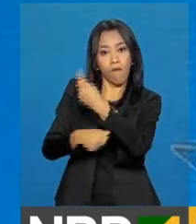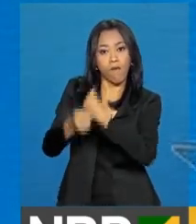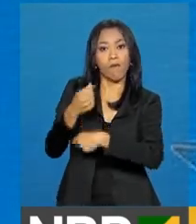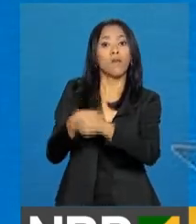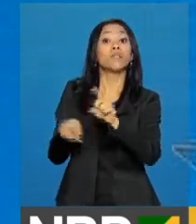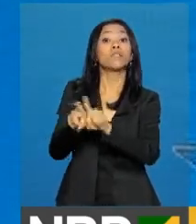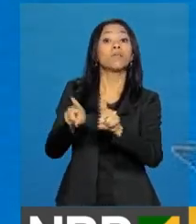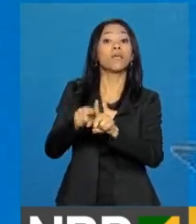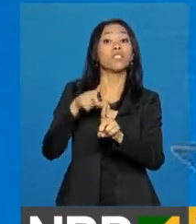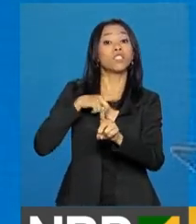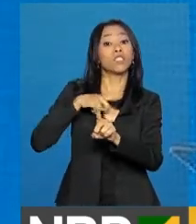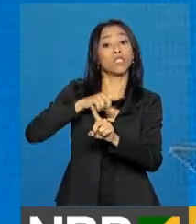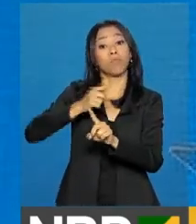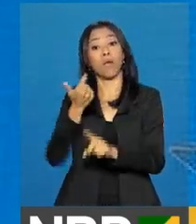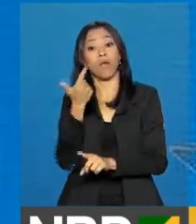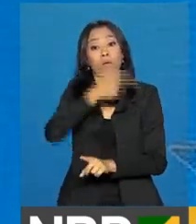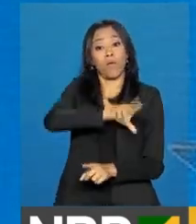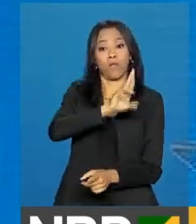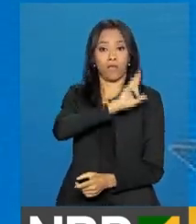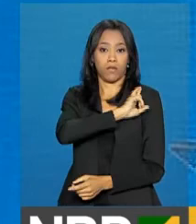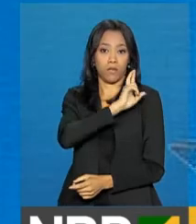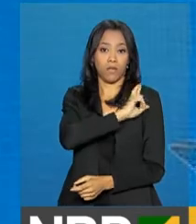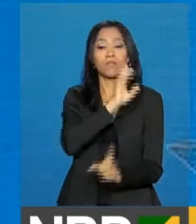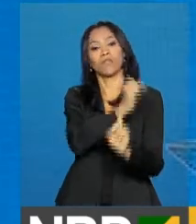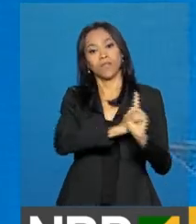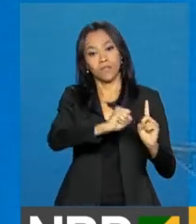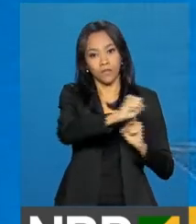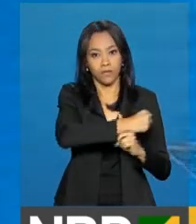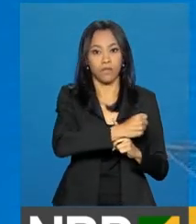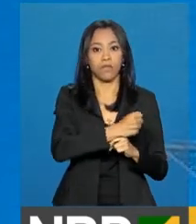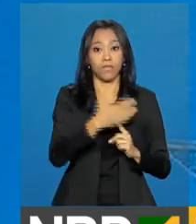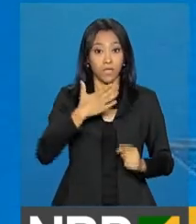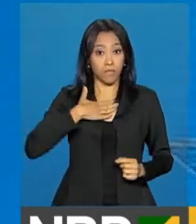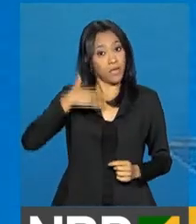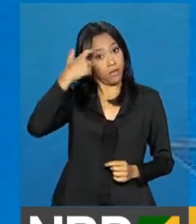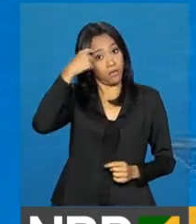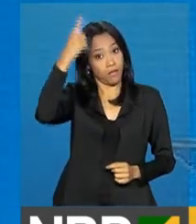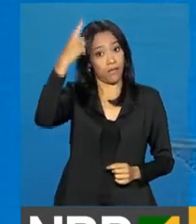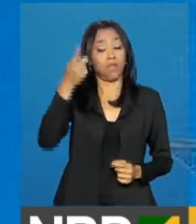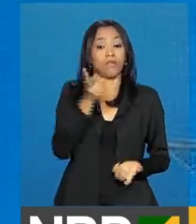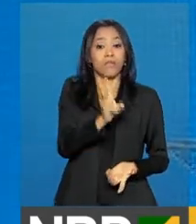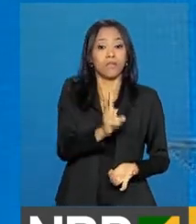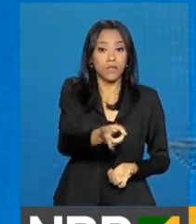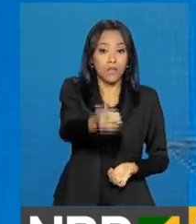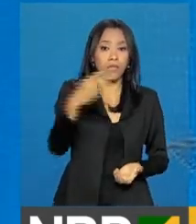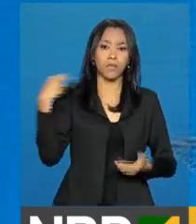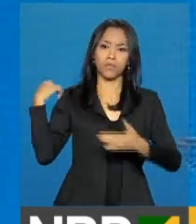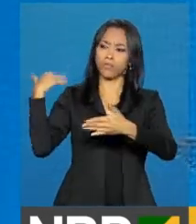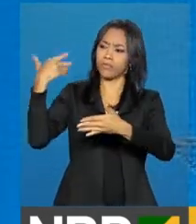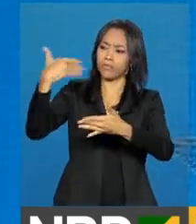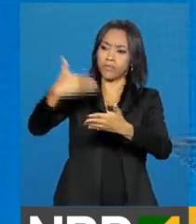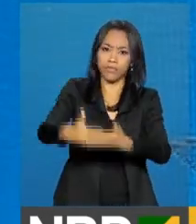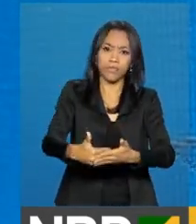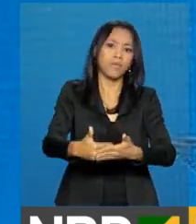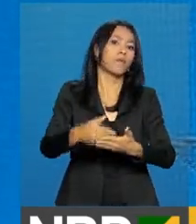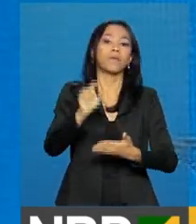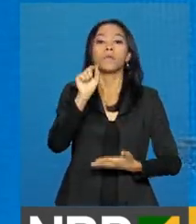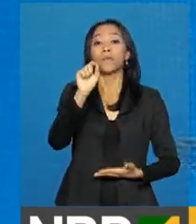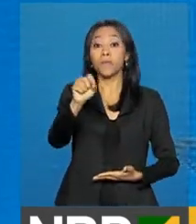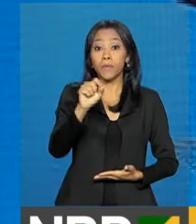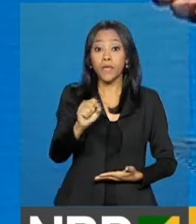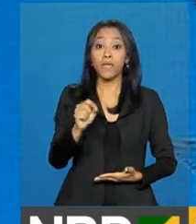função social extraordinária. Na minha ideia, até, sempre prevaleceu ao longo do tempo a ideia de um